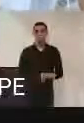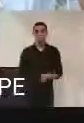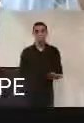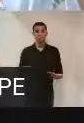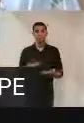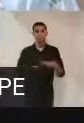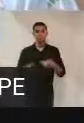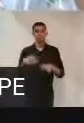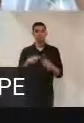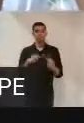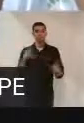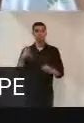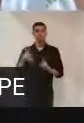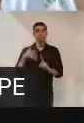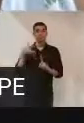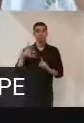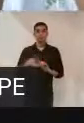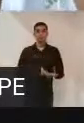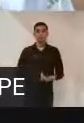Virtual?